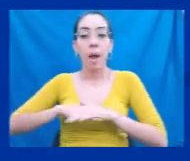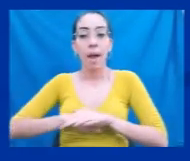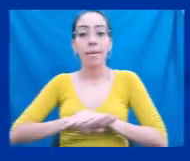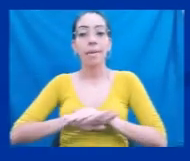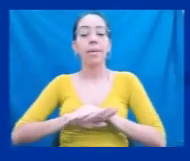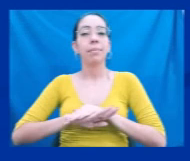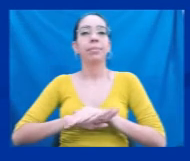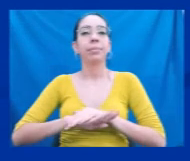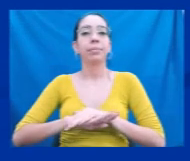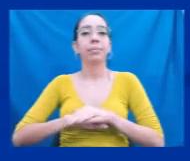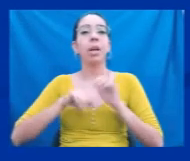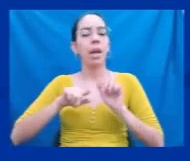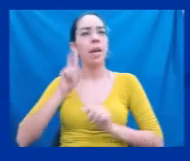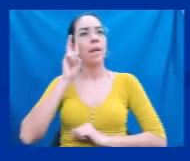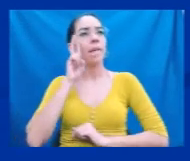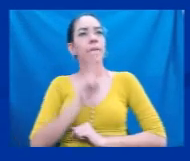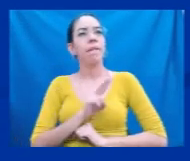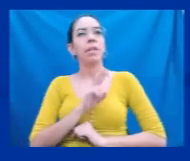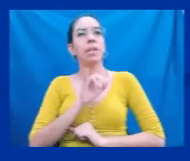que visa a segurança